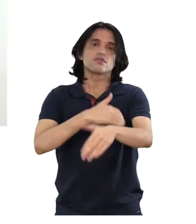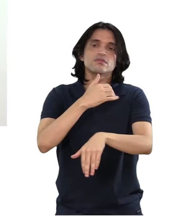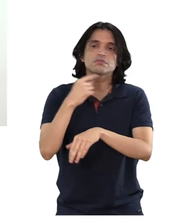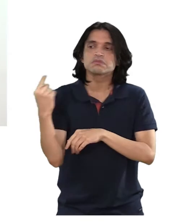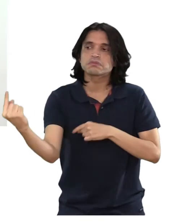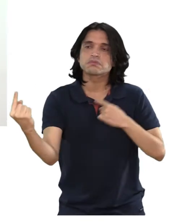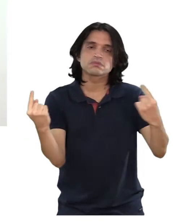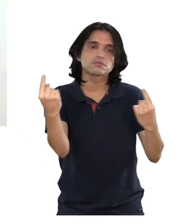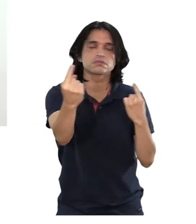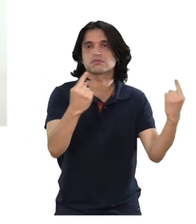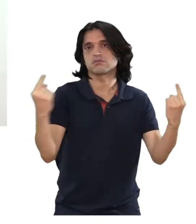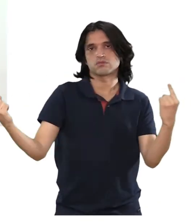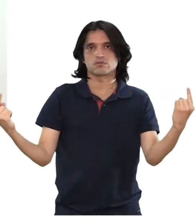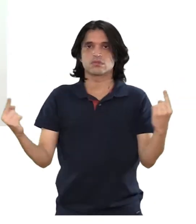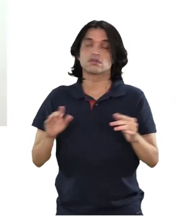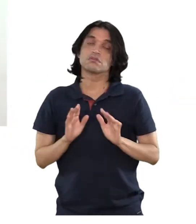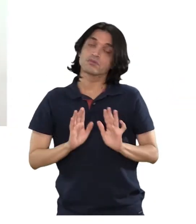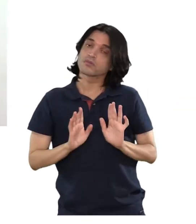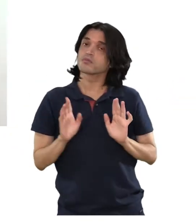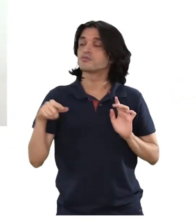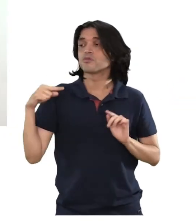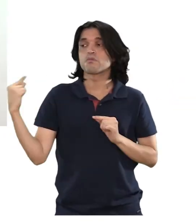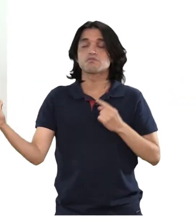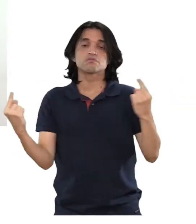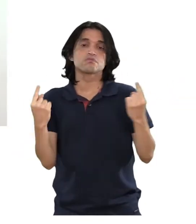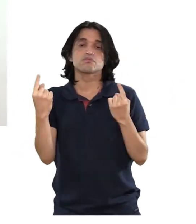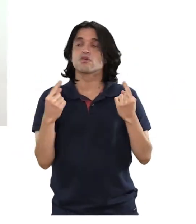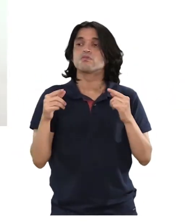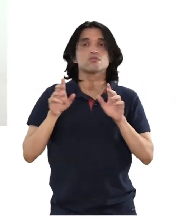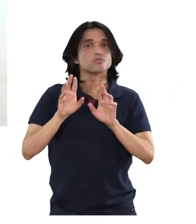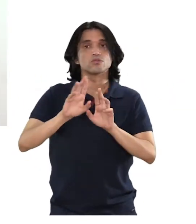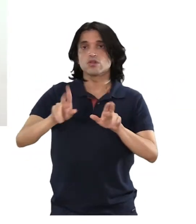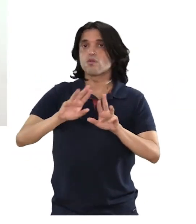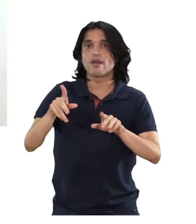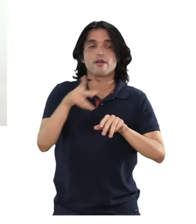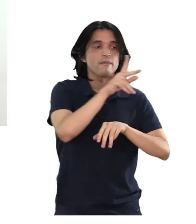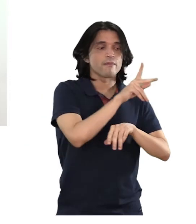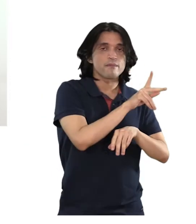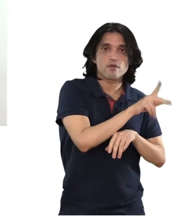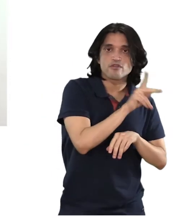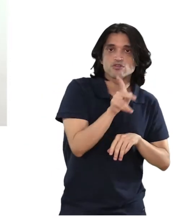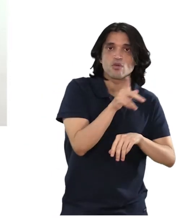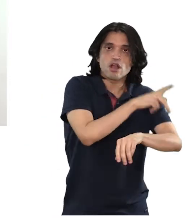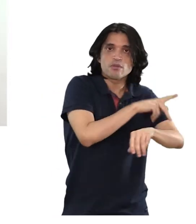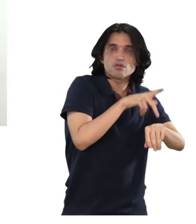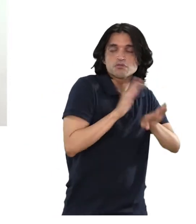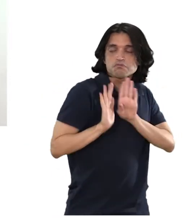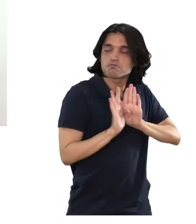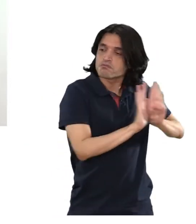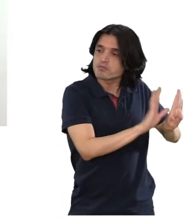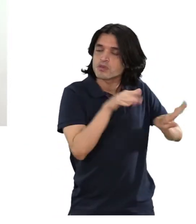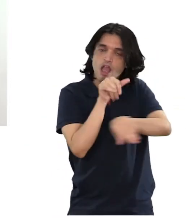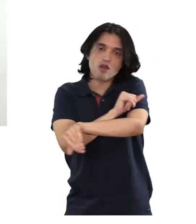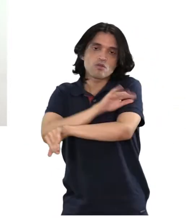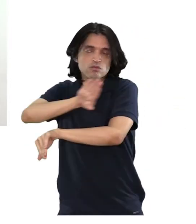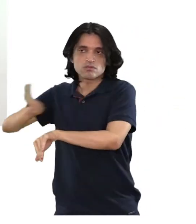maneira autônoma. Quando a gente fala de autonomia, não excluímos o papel do professor ou suporte pedagógico. Esse sempre